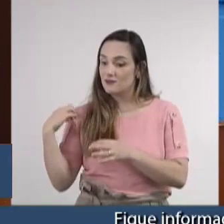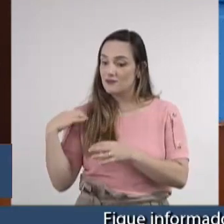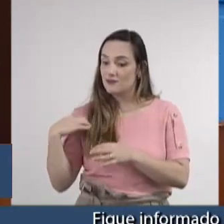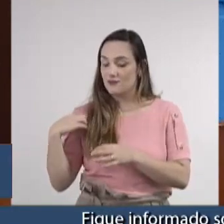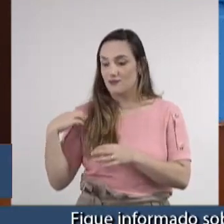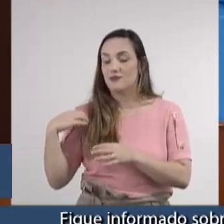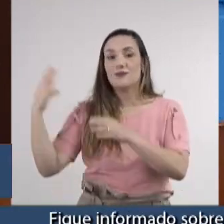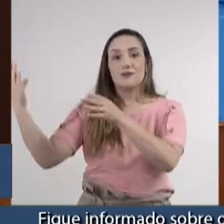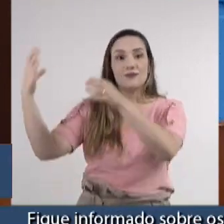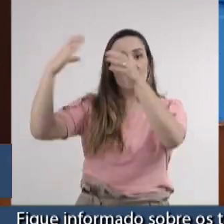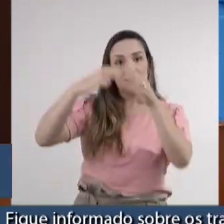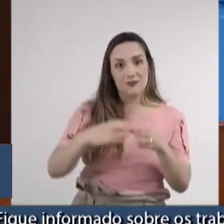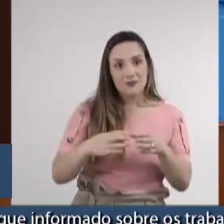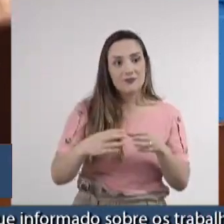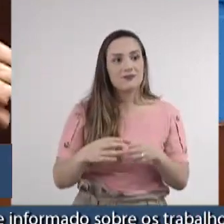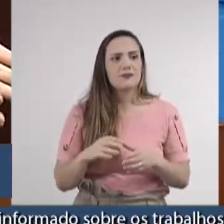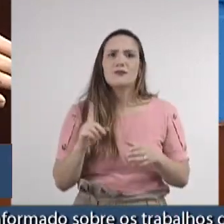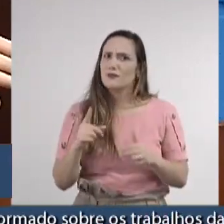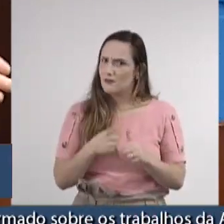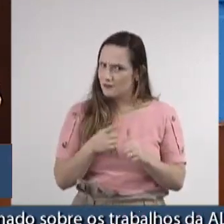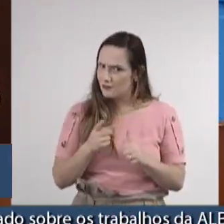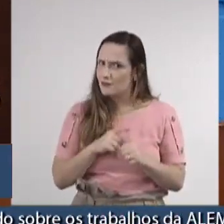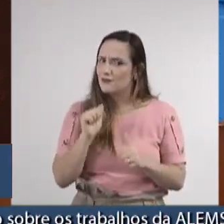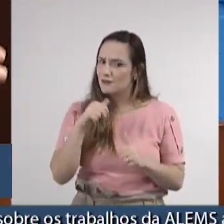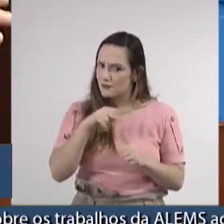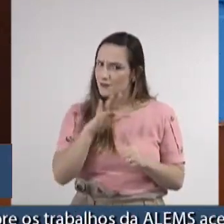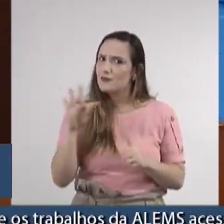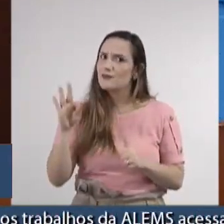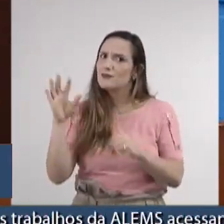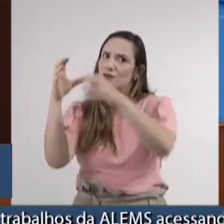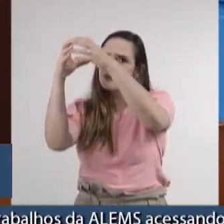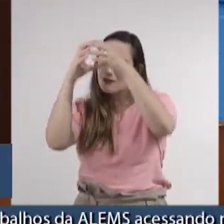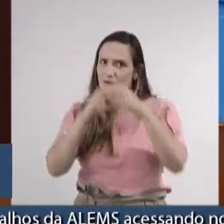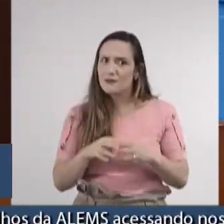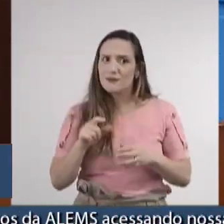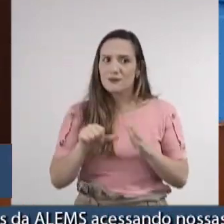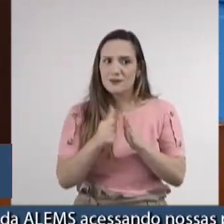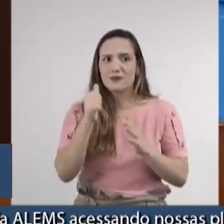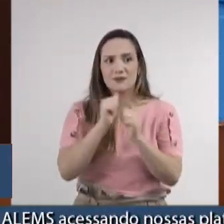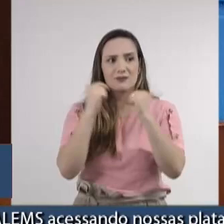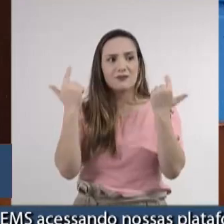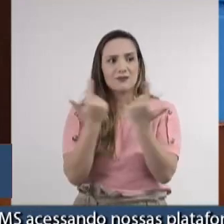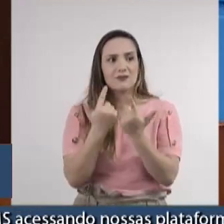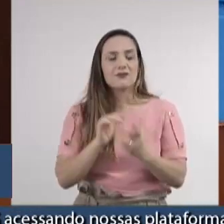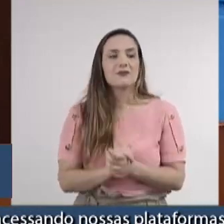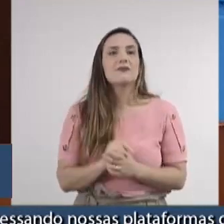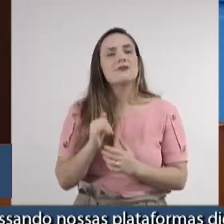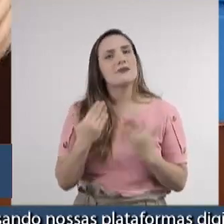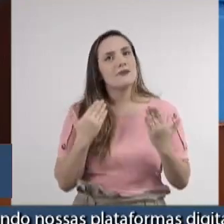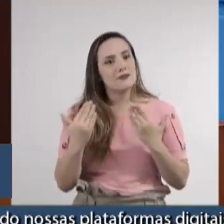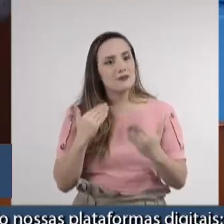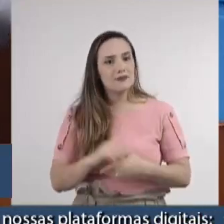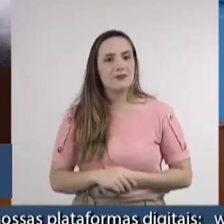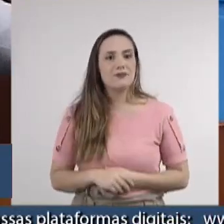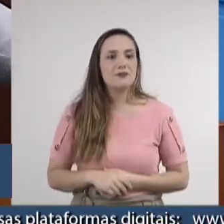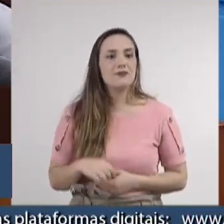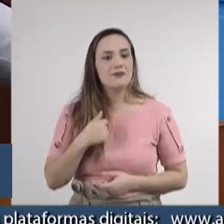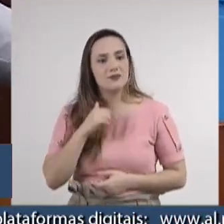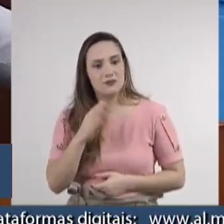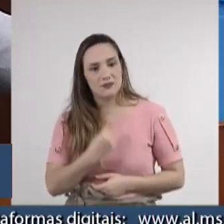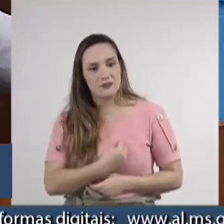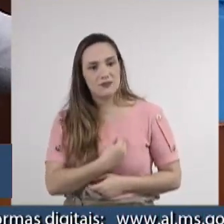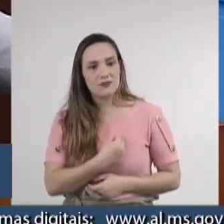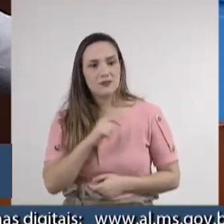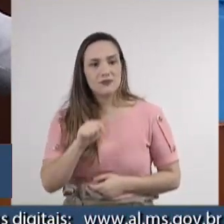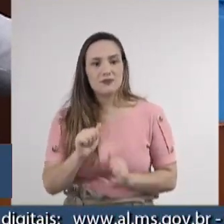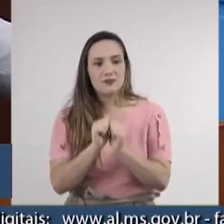vir a Mato Grosso do Sul. É a primeira vez que isso acontece aqui dentro da Assembleia, pelo menos em todo esse tempo e que eu participo